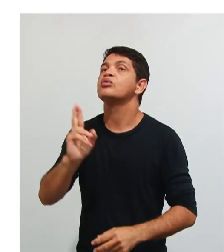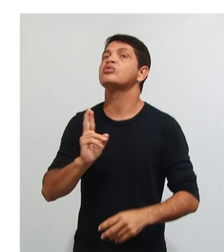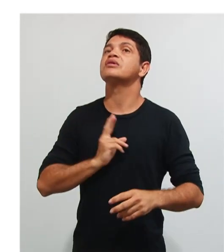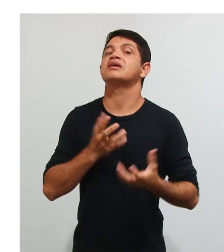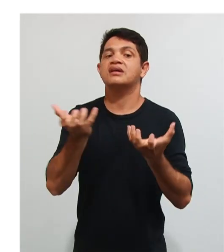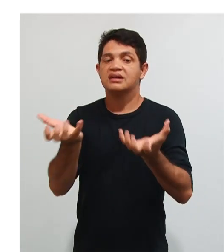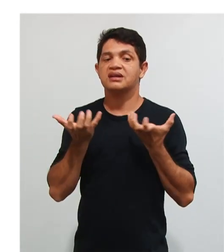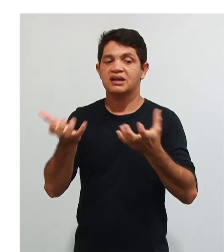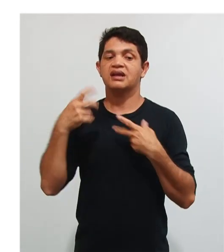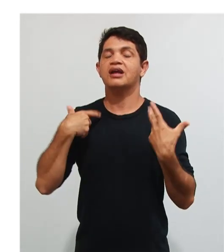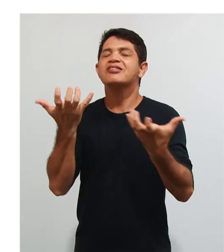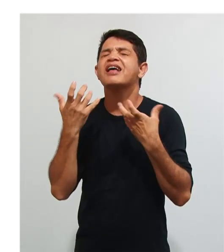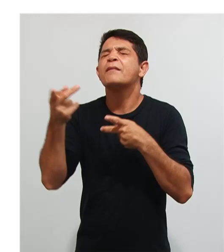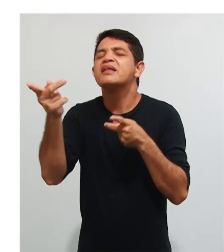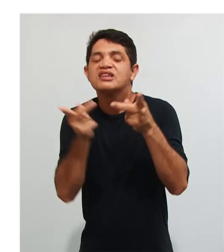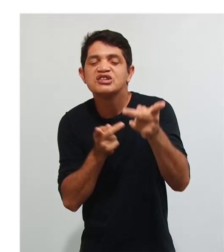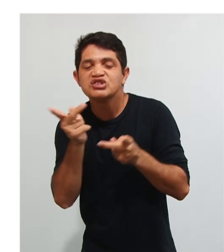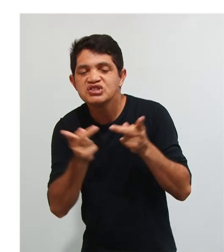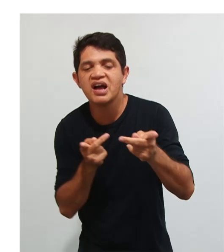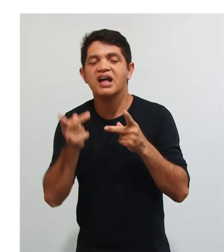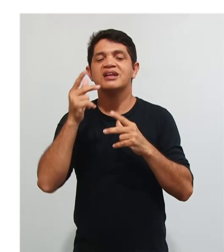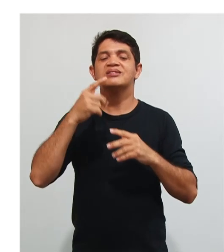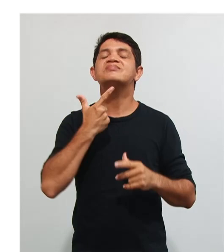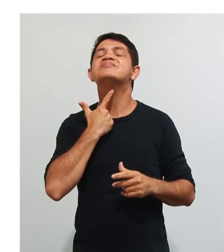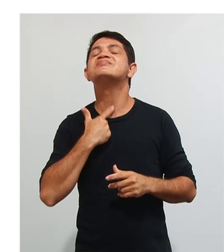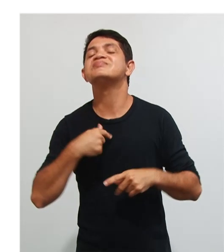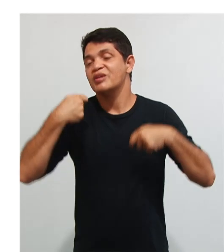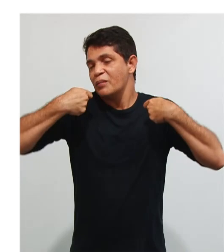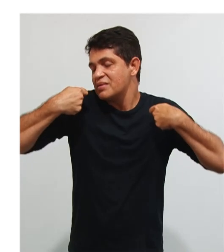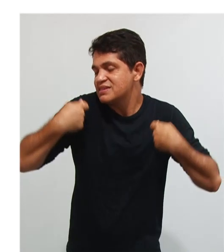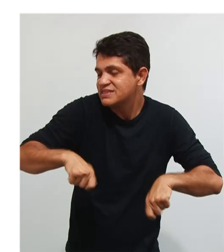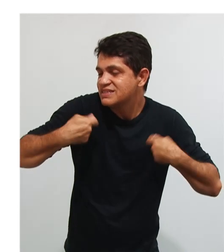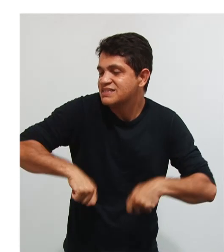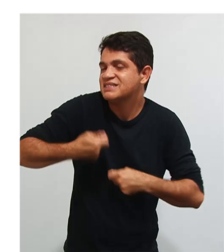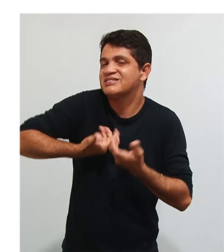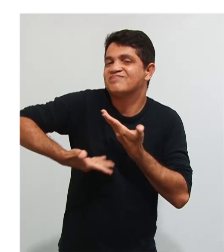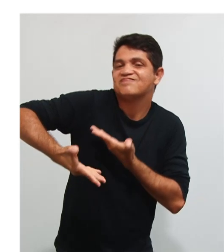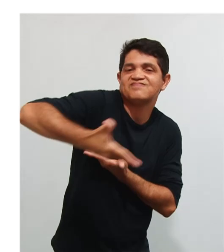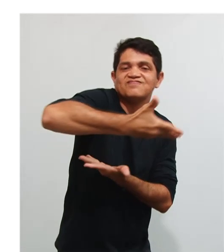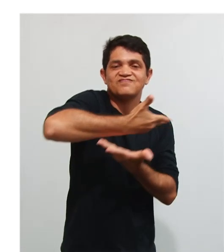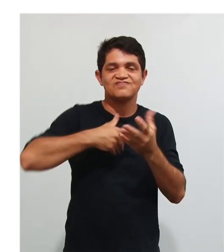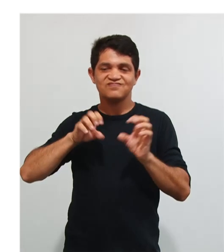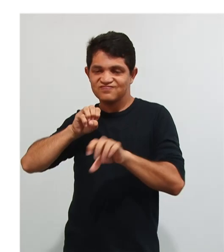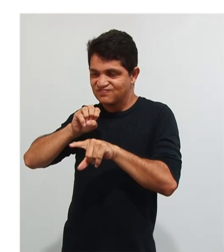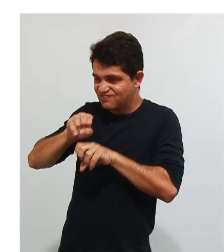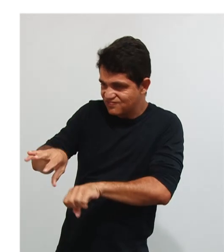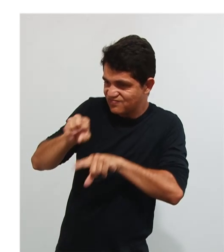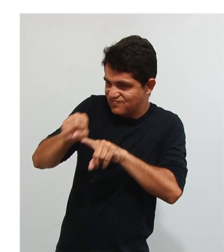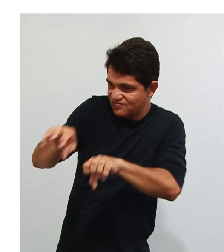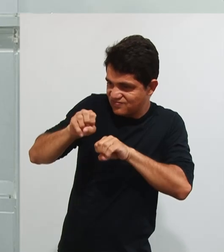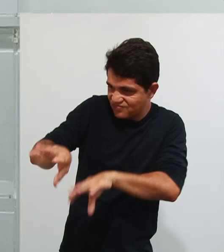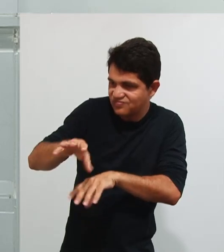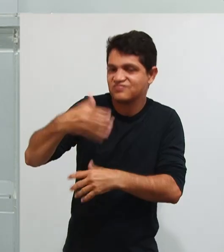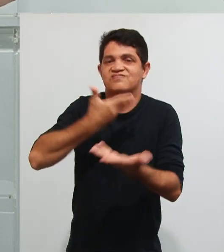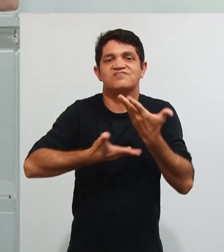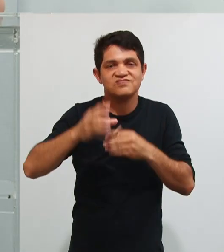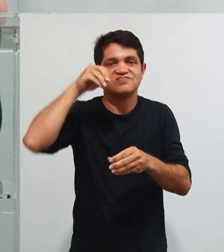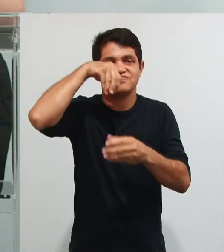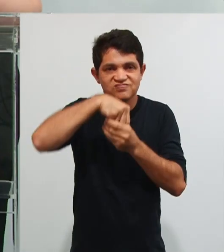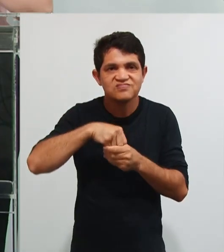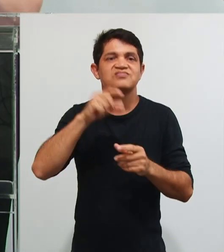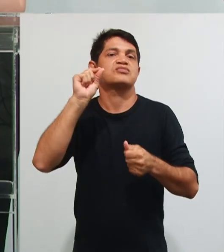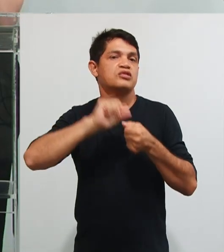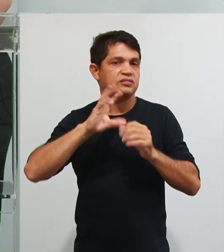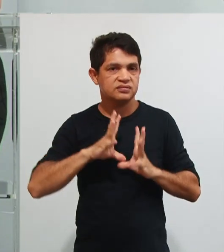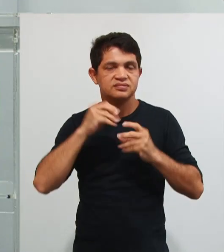foram planejados. Ou seja, eu preciso elencar aqui fatores que